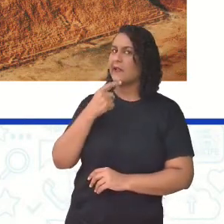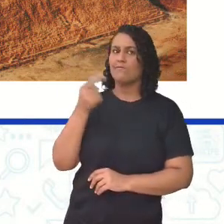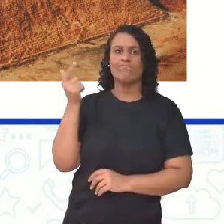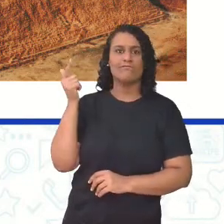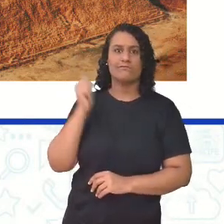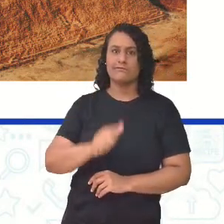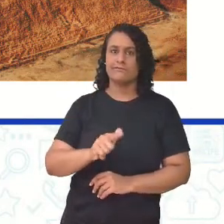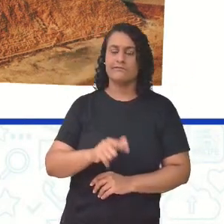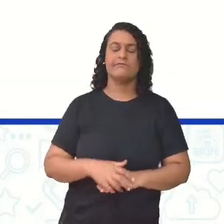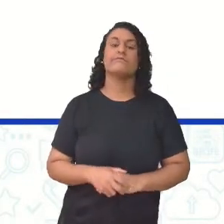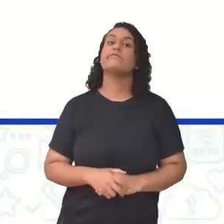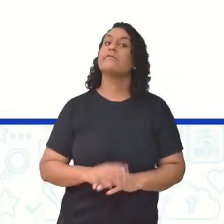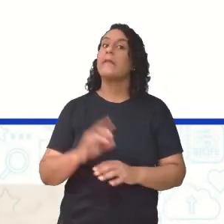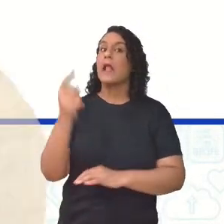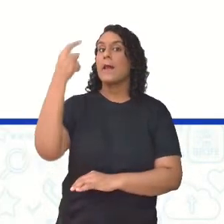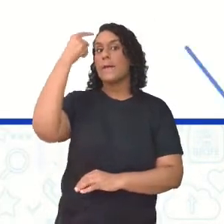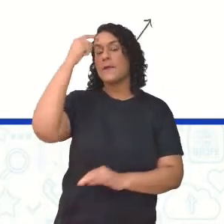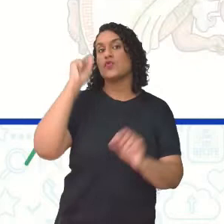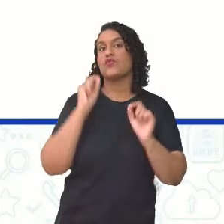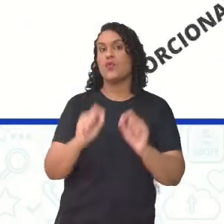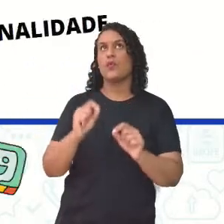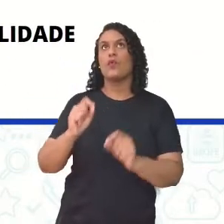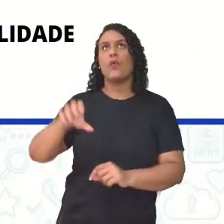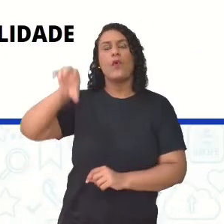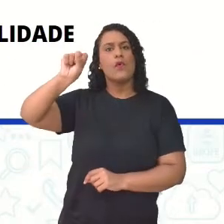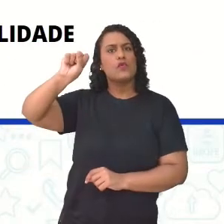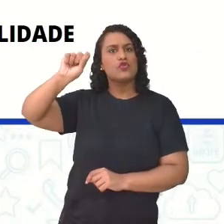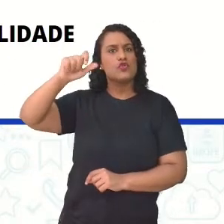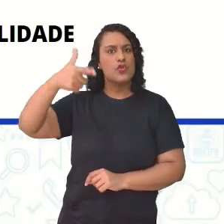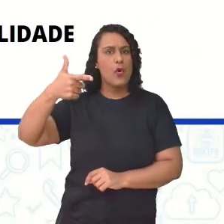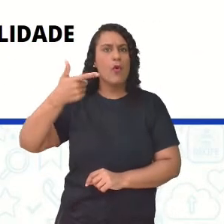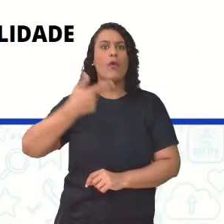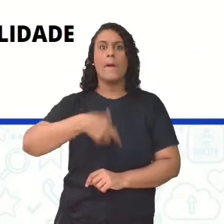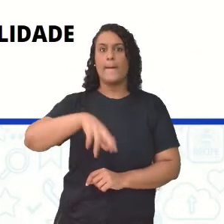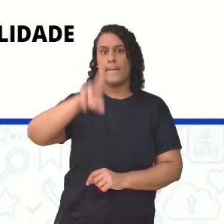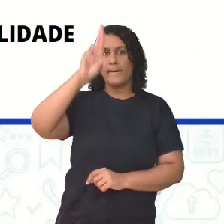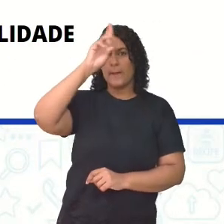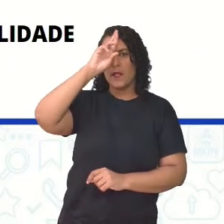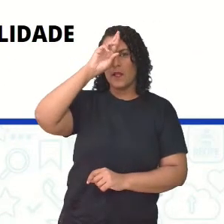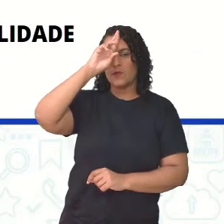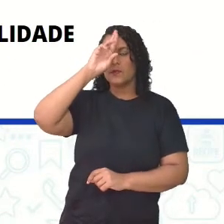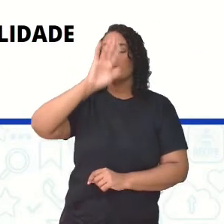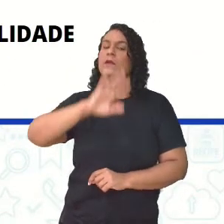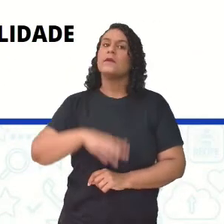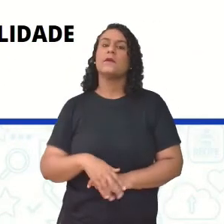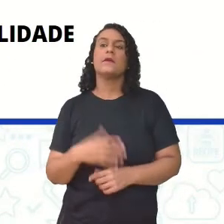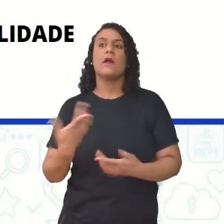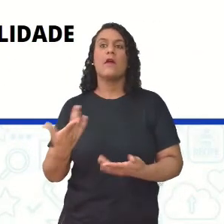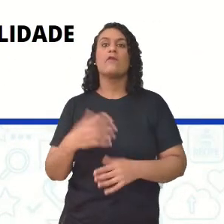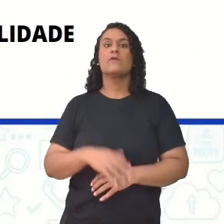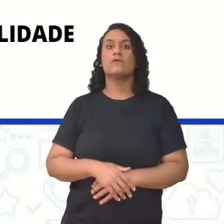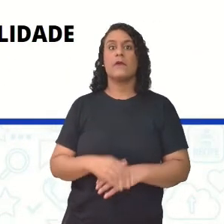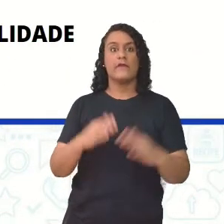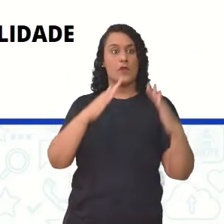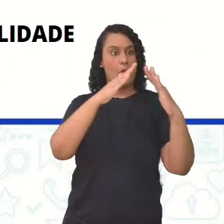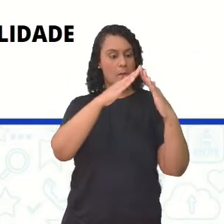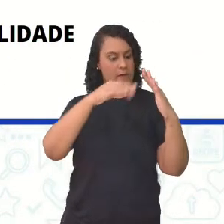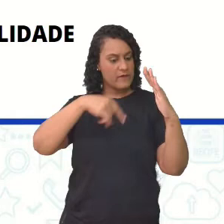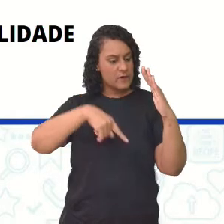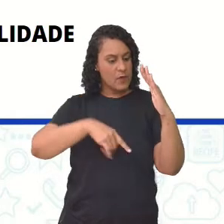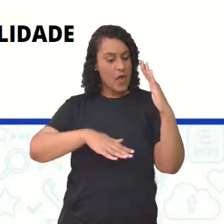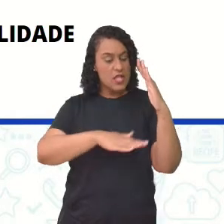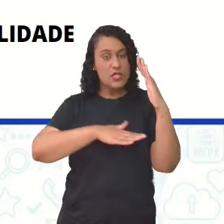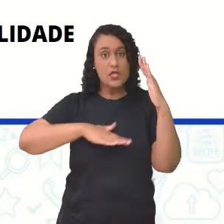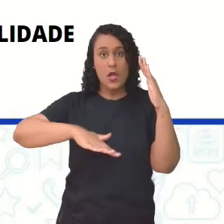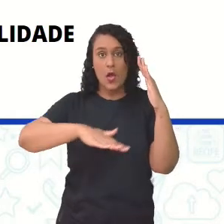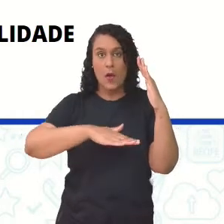pensou, no sol do meio-dia, eu vou ficar lá embaixo dele e vai ter uma sombra